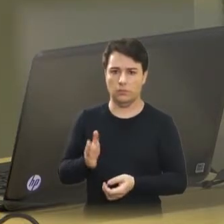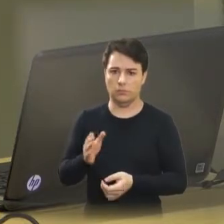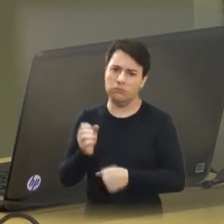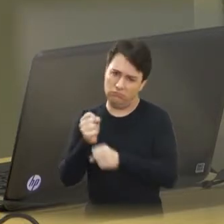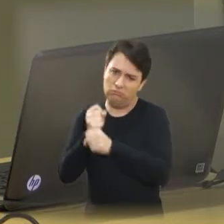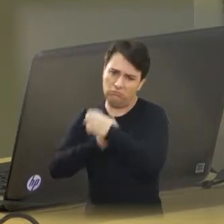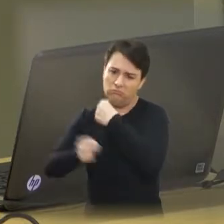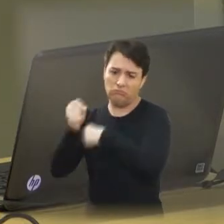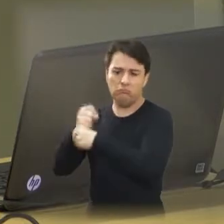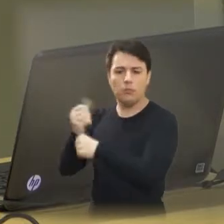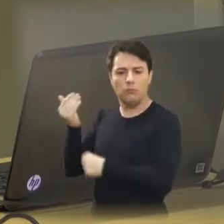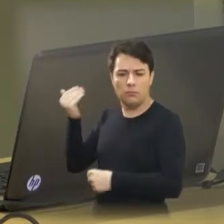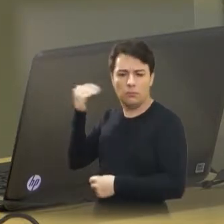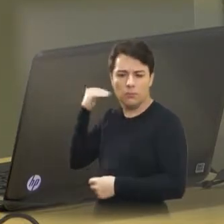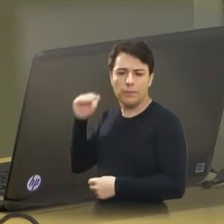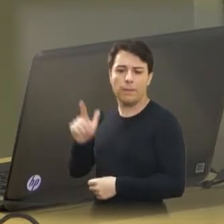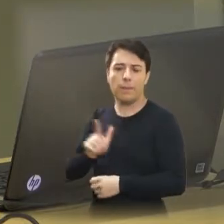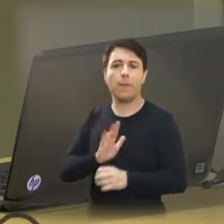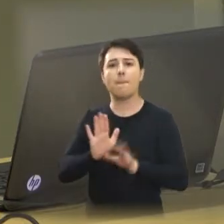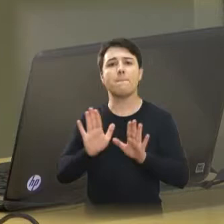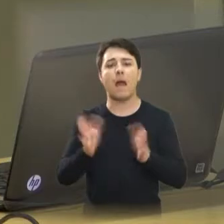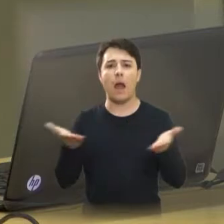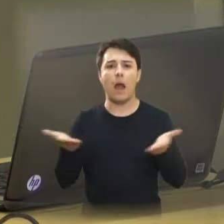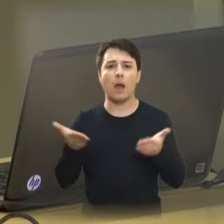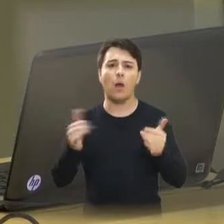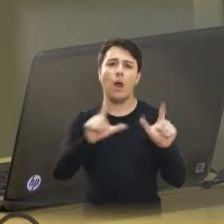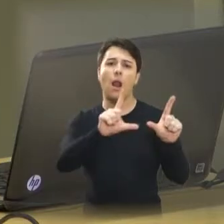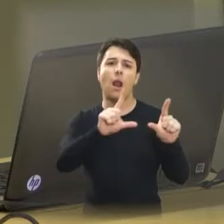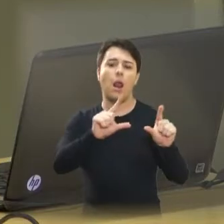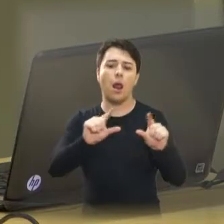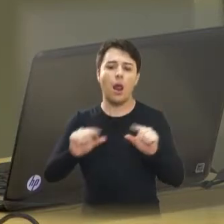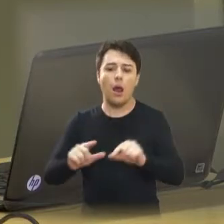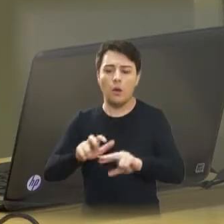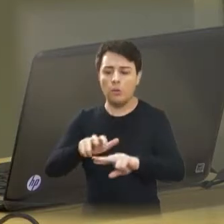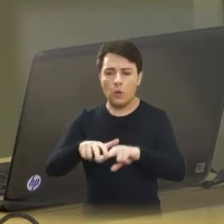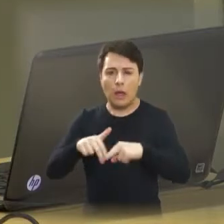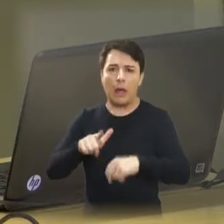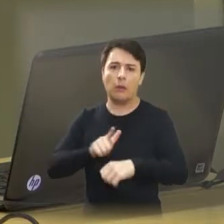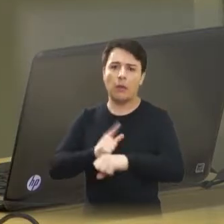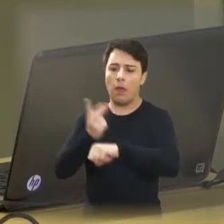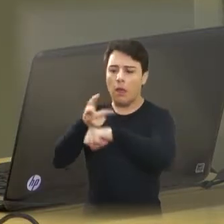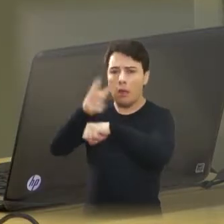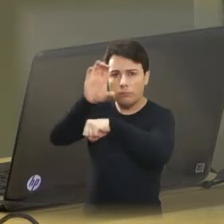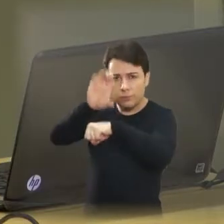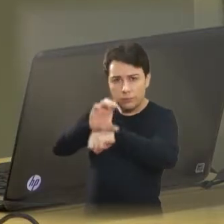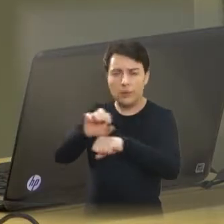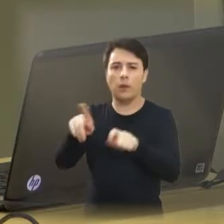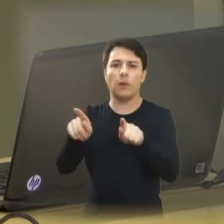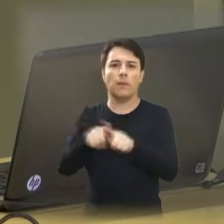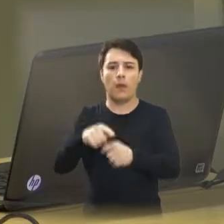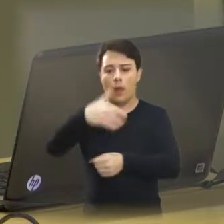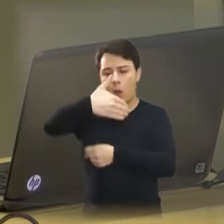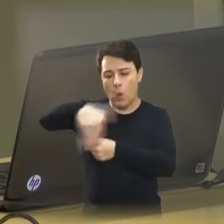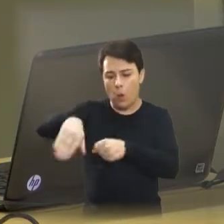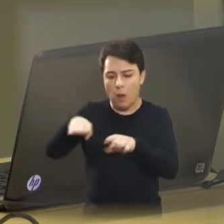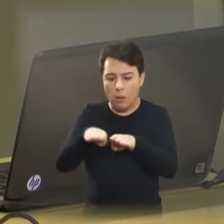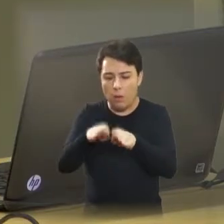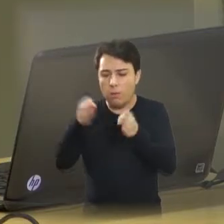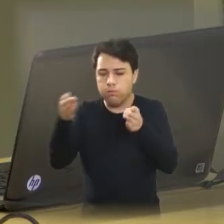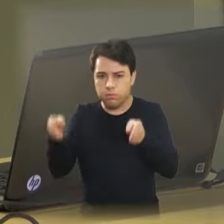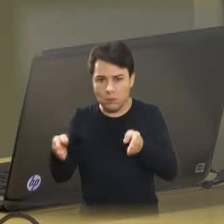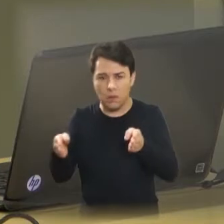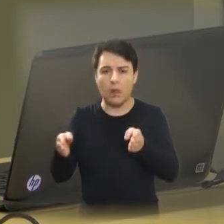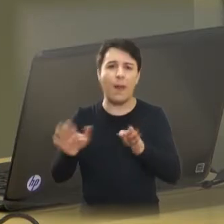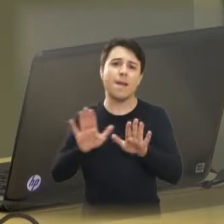alguns anos anteriores. Isso vem reduzindo pelas medidas mitigadoras que foram adotadas, radar, a duplicação, mas ainda